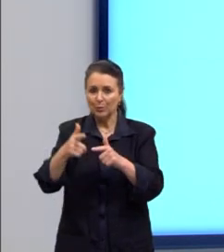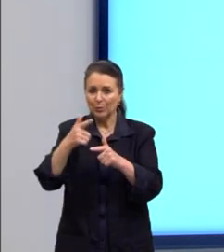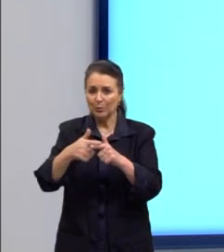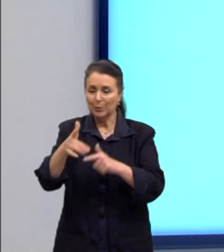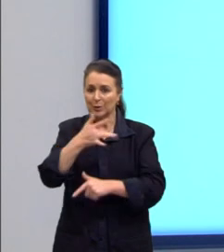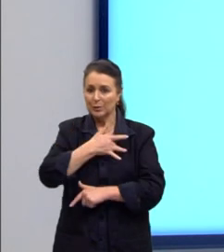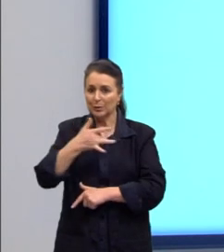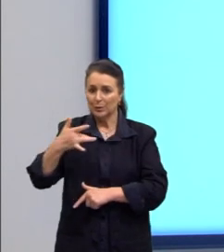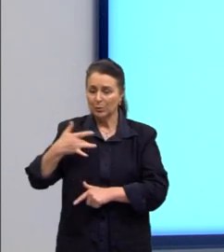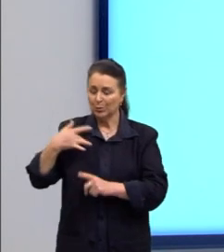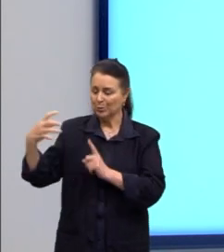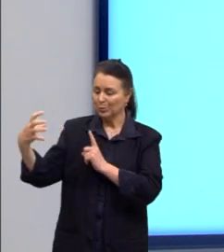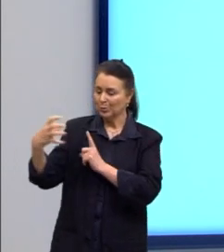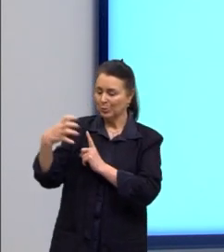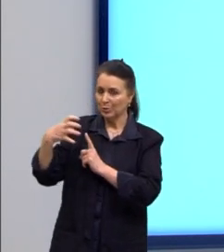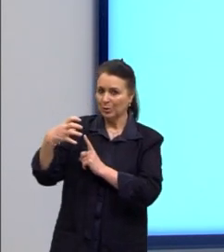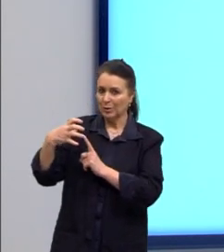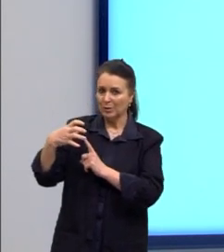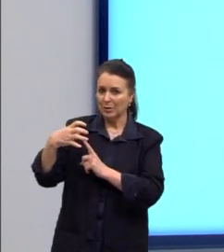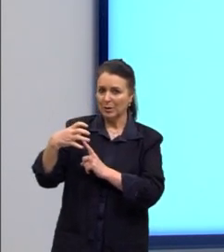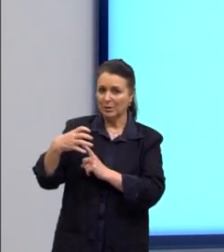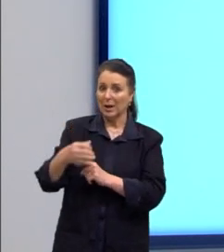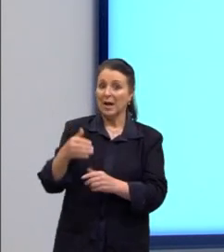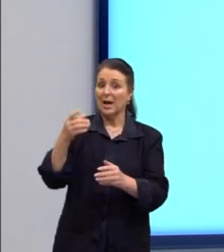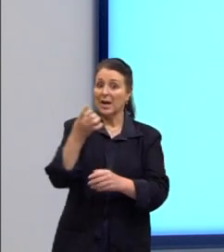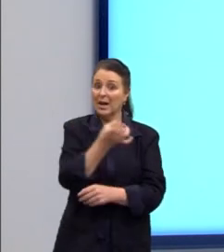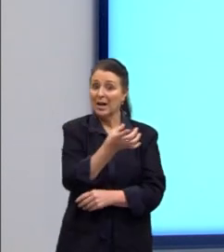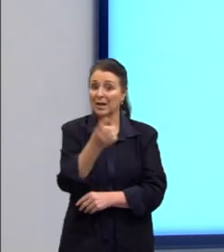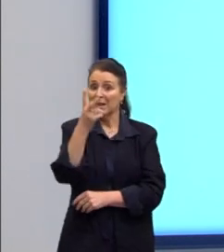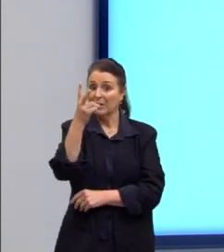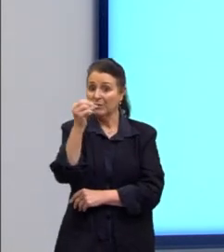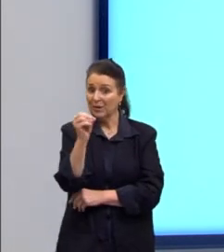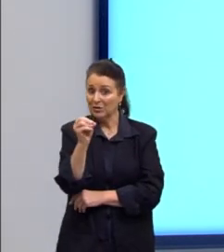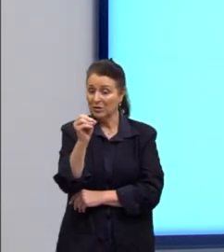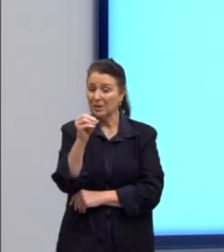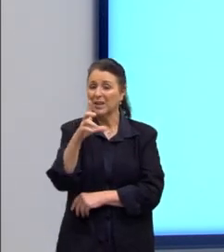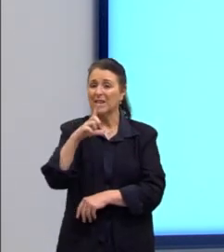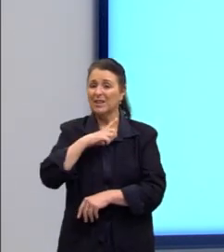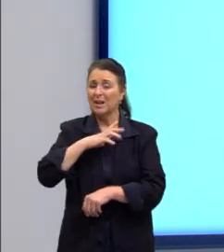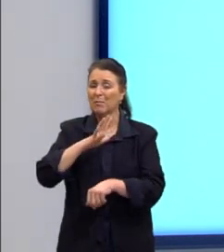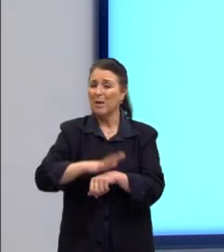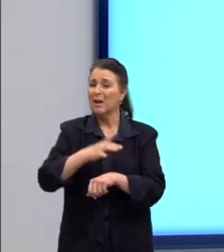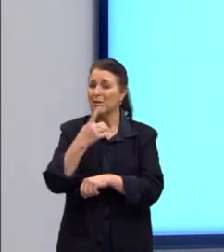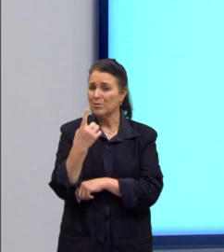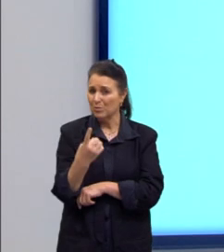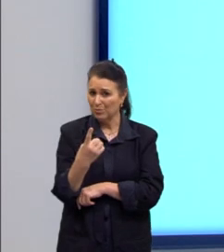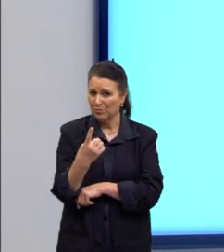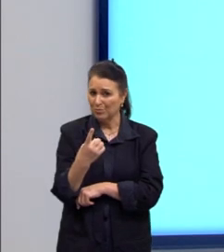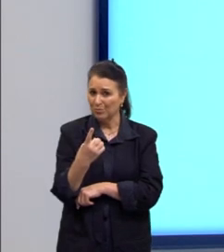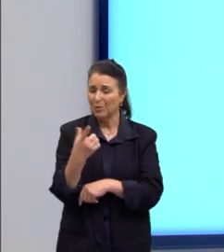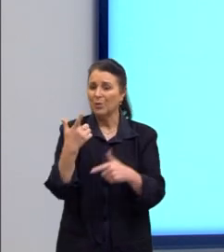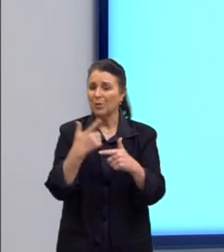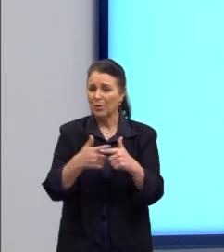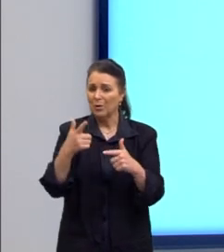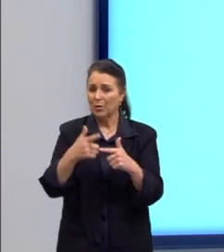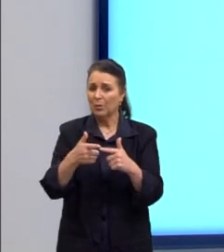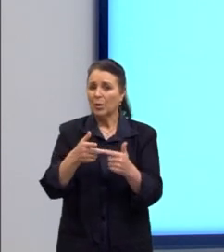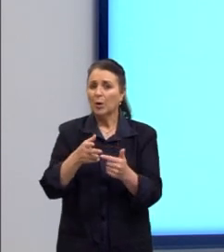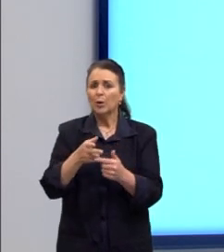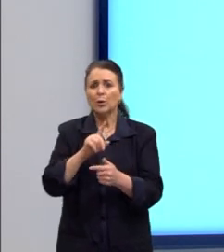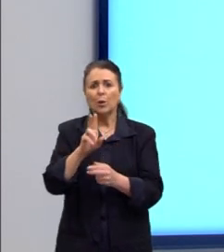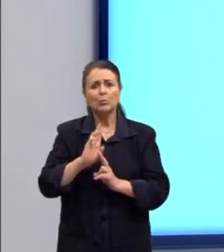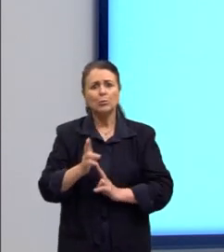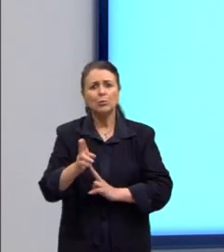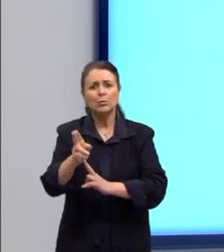afeta mais de uma em cada 20 pessoas e continua e que nós continuamos